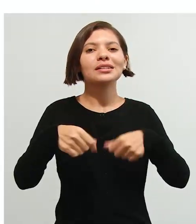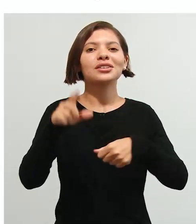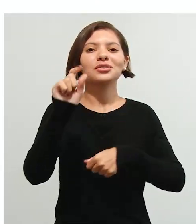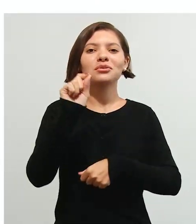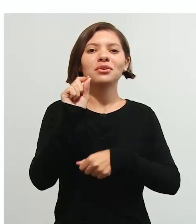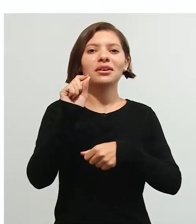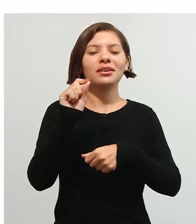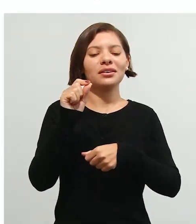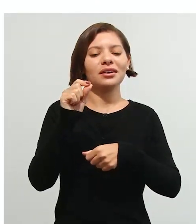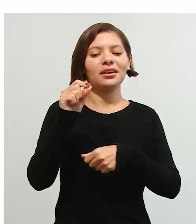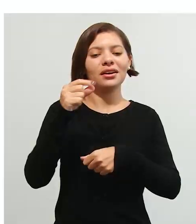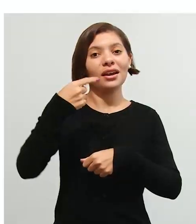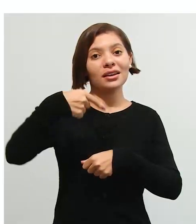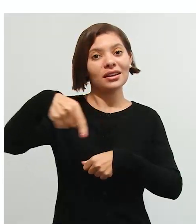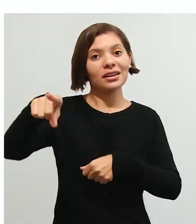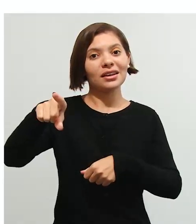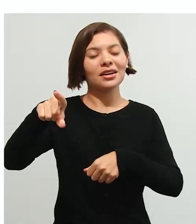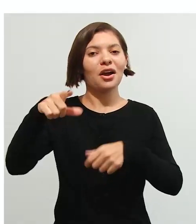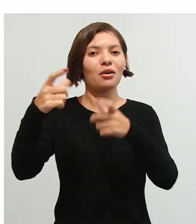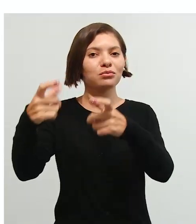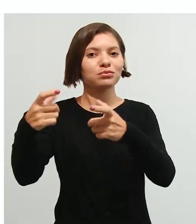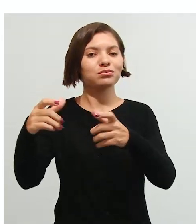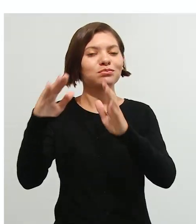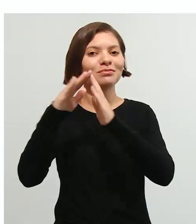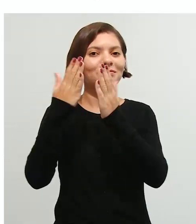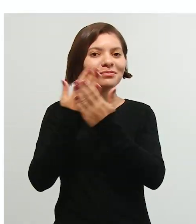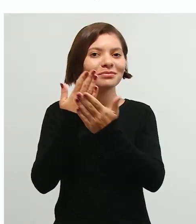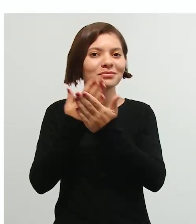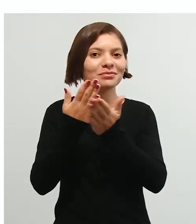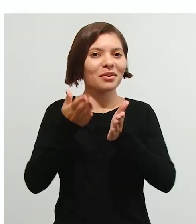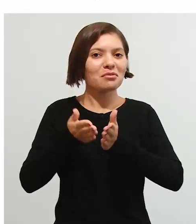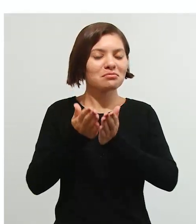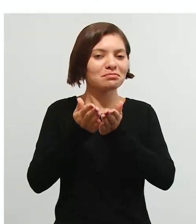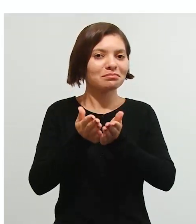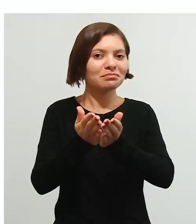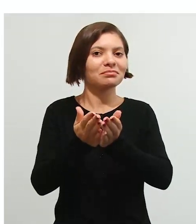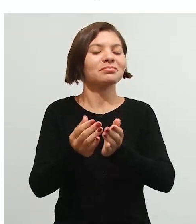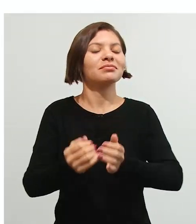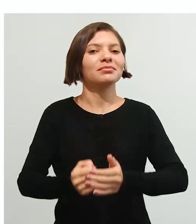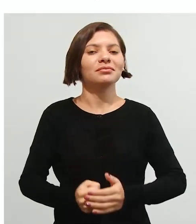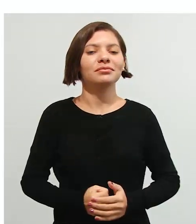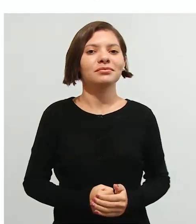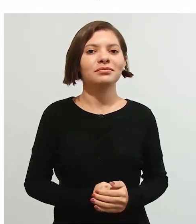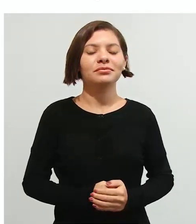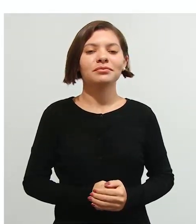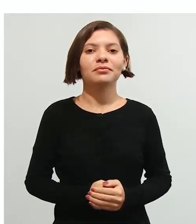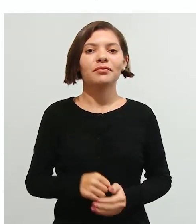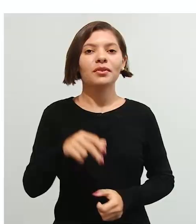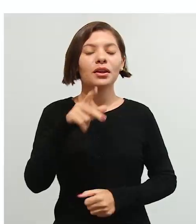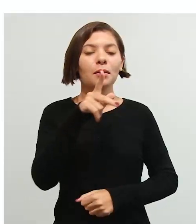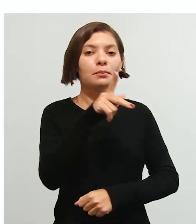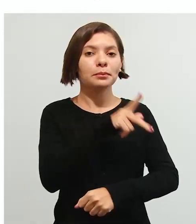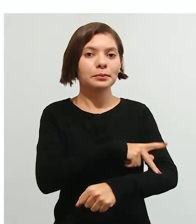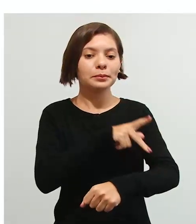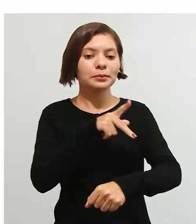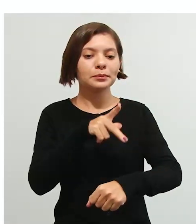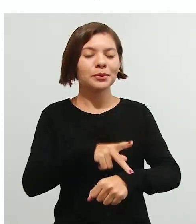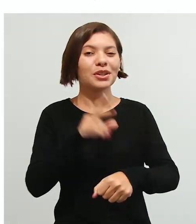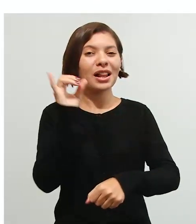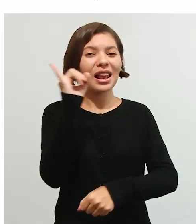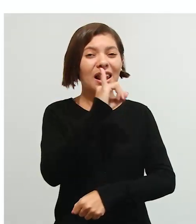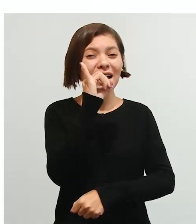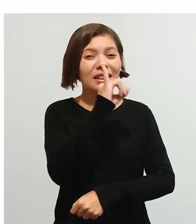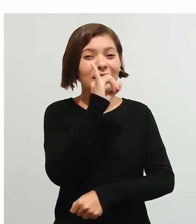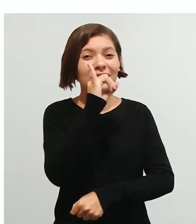precisam, né, se deslocar com canoas para o seu ambiente escolar. Então, transportar uma pedagogia do norte